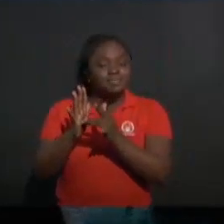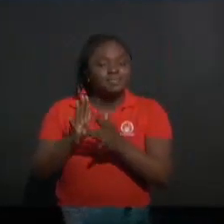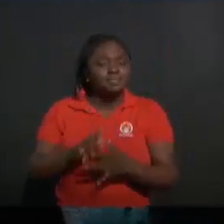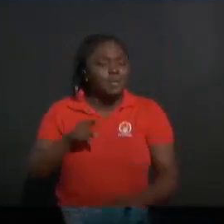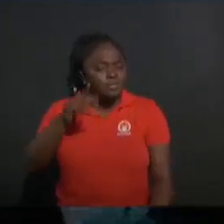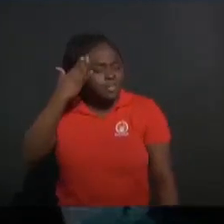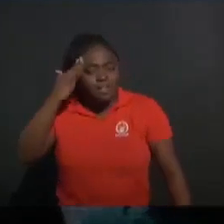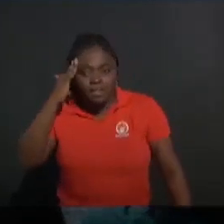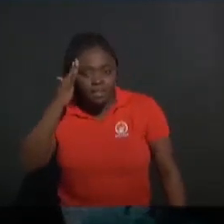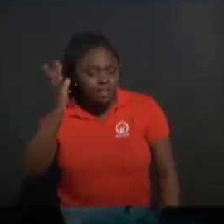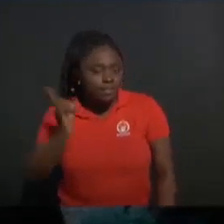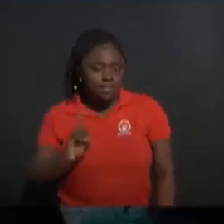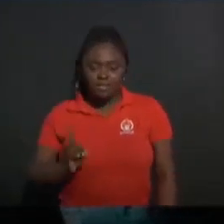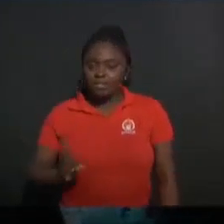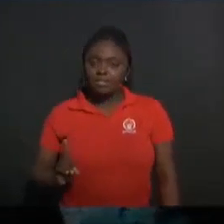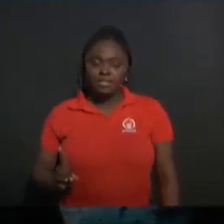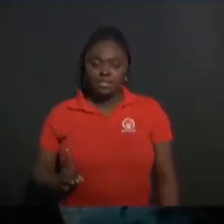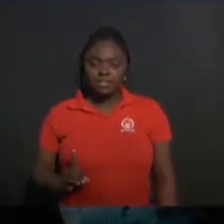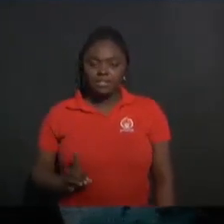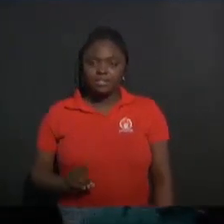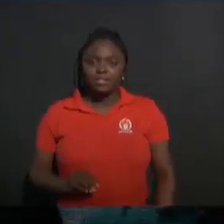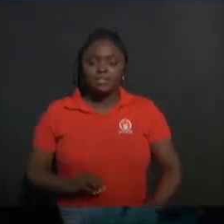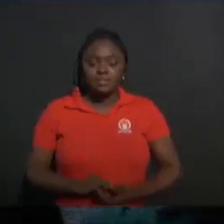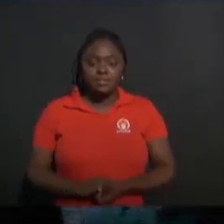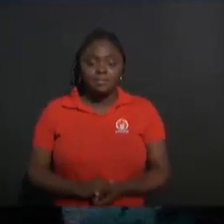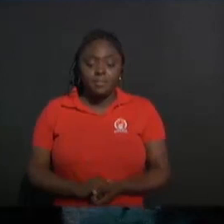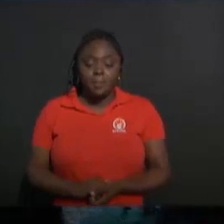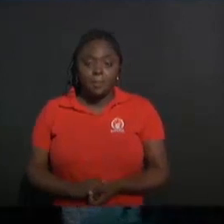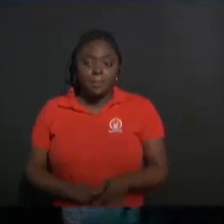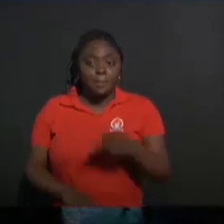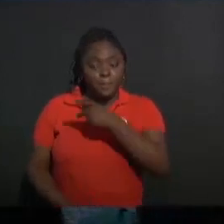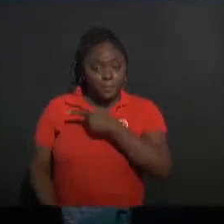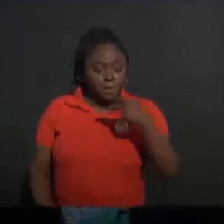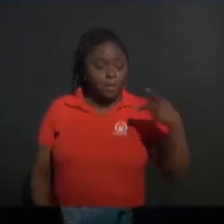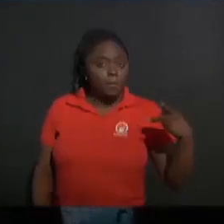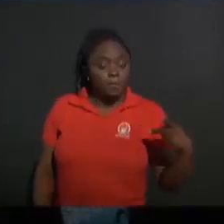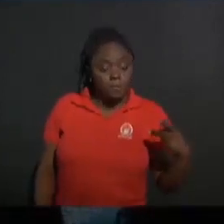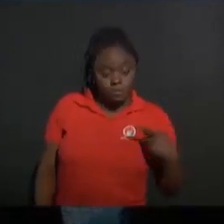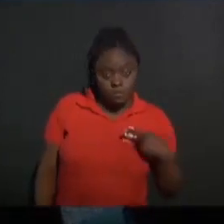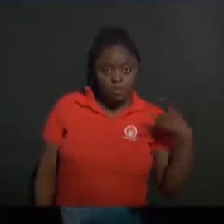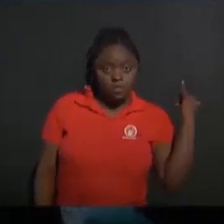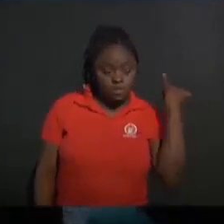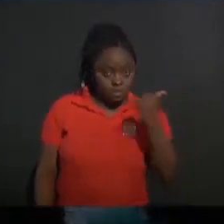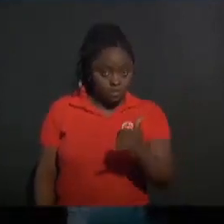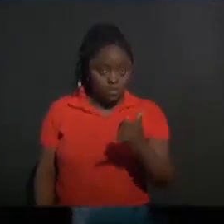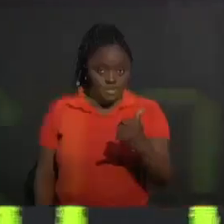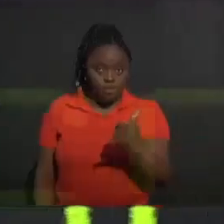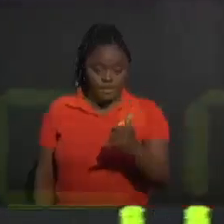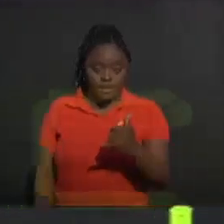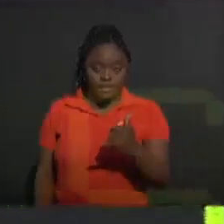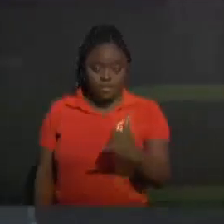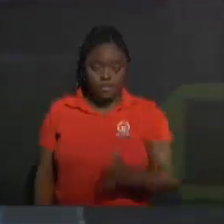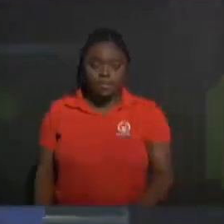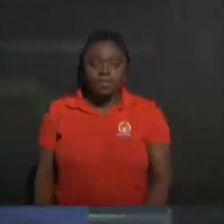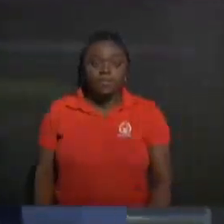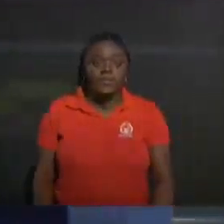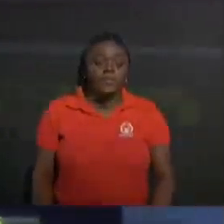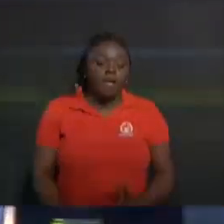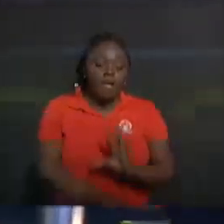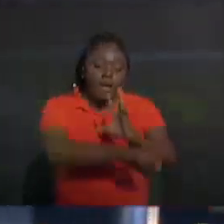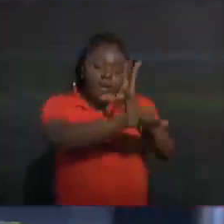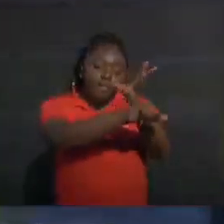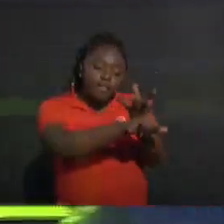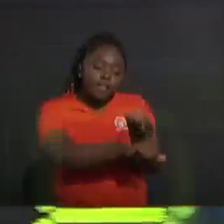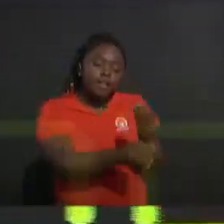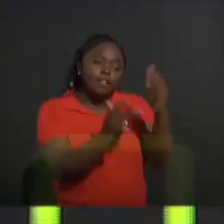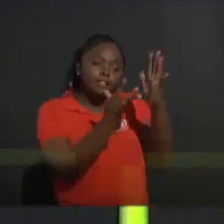Vocês não estão entendendo. Sabe o que o próprio pastor Hernandes Dias Lopes falou no púlpito? A igreja de Jesus